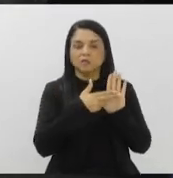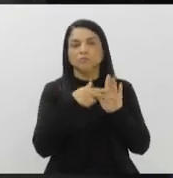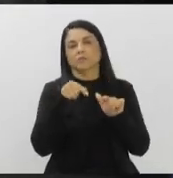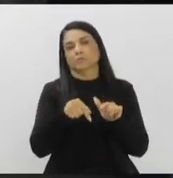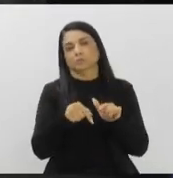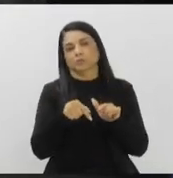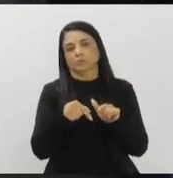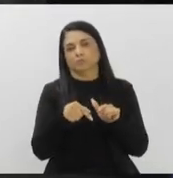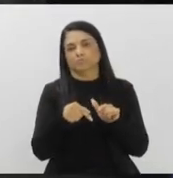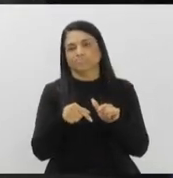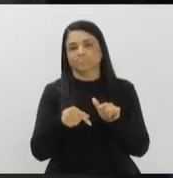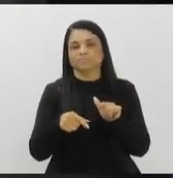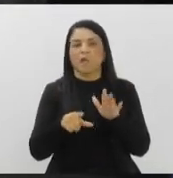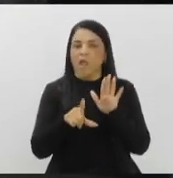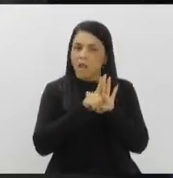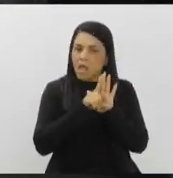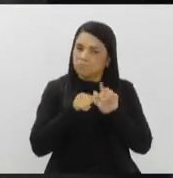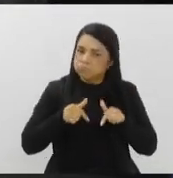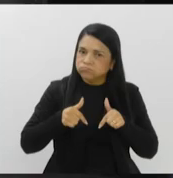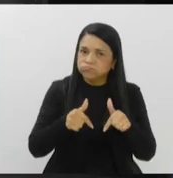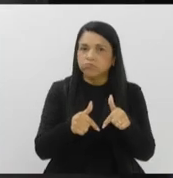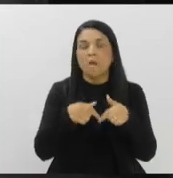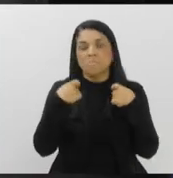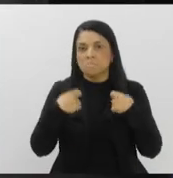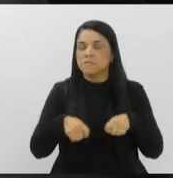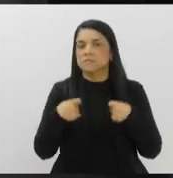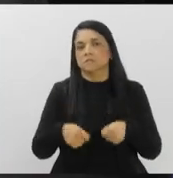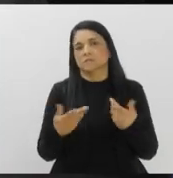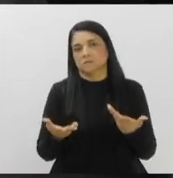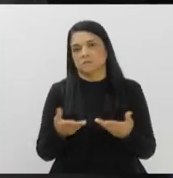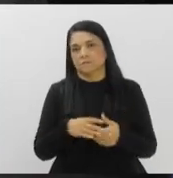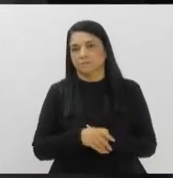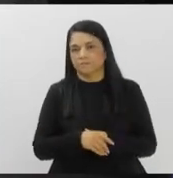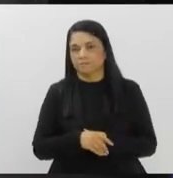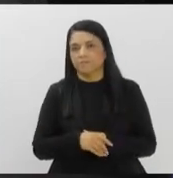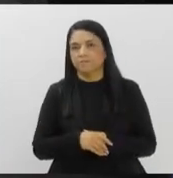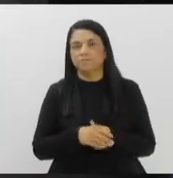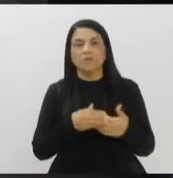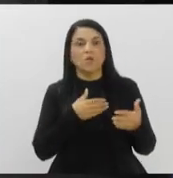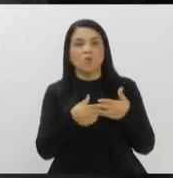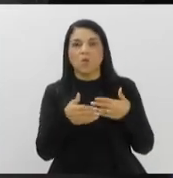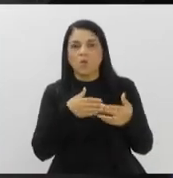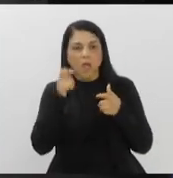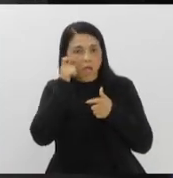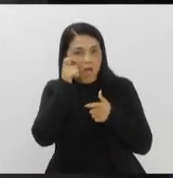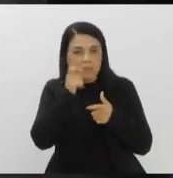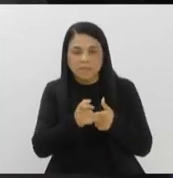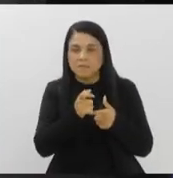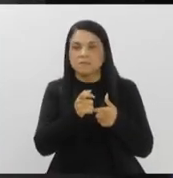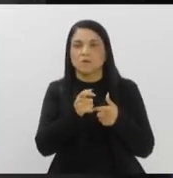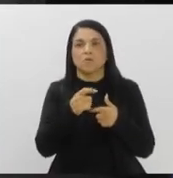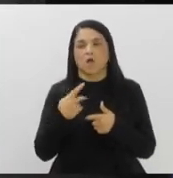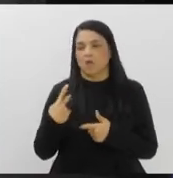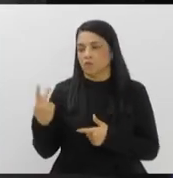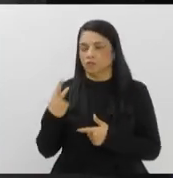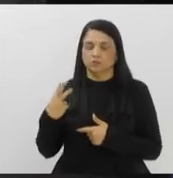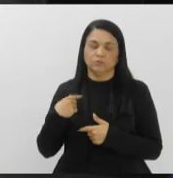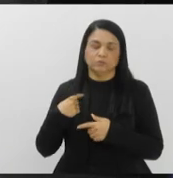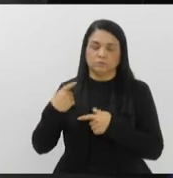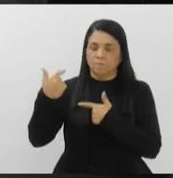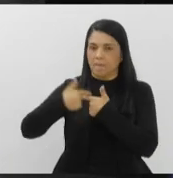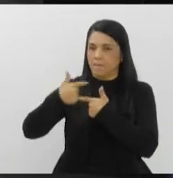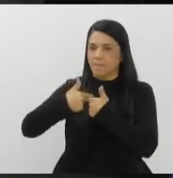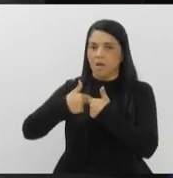acha que não dá para não deixar de inserir na chamada. Né? Qualquer chamada de atenção pode ser feita nós duas, que